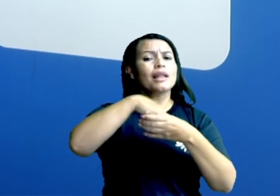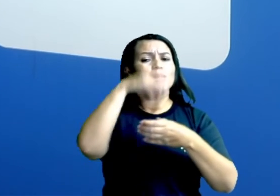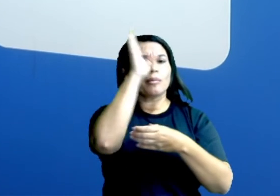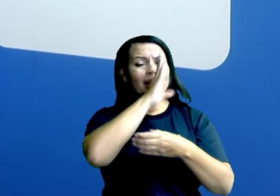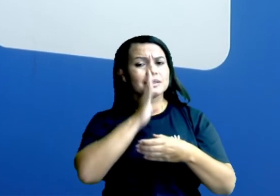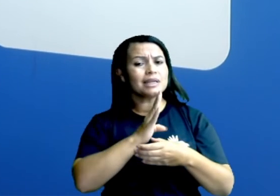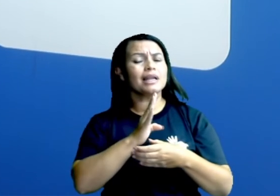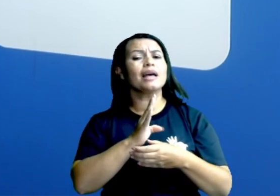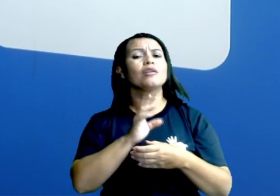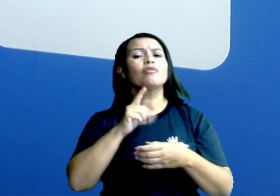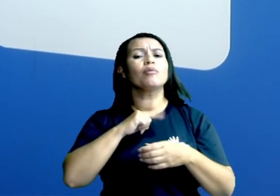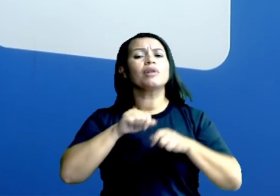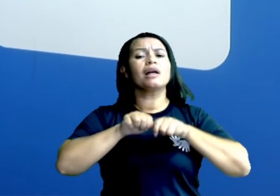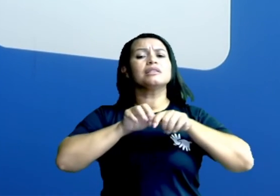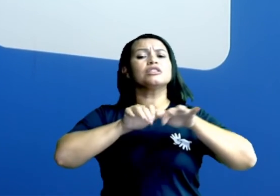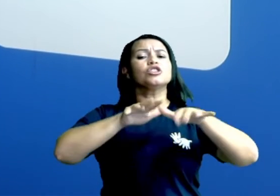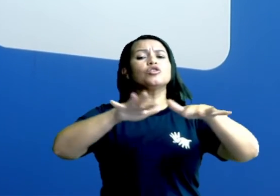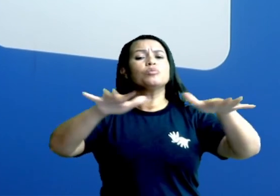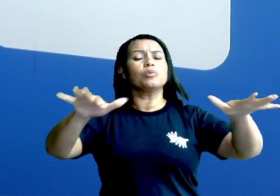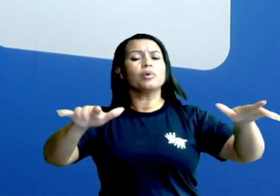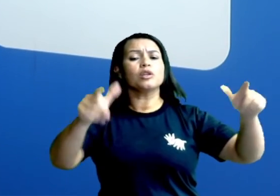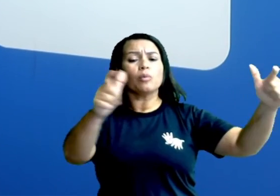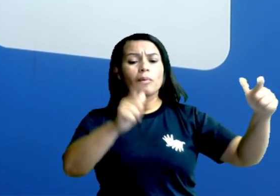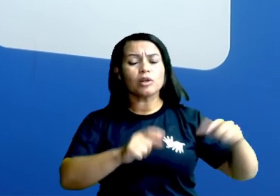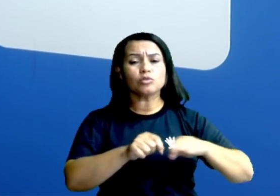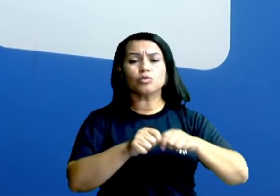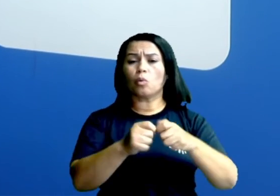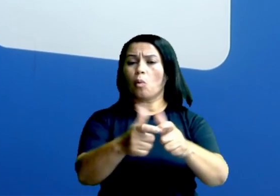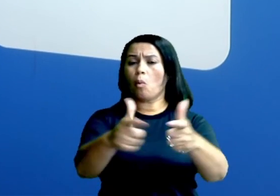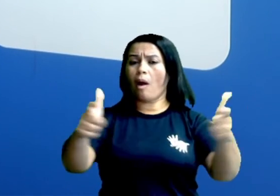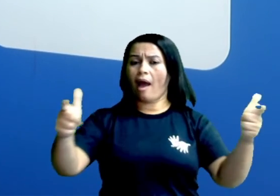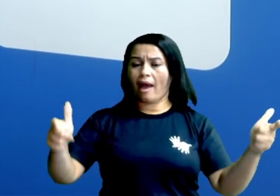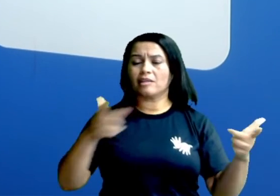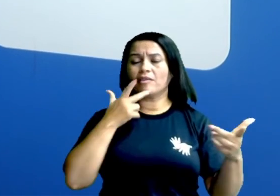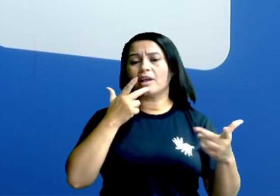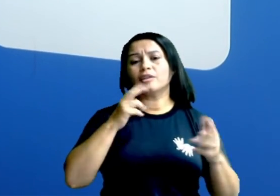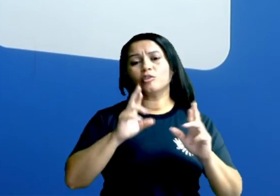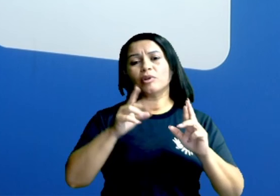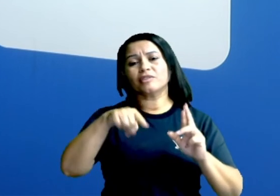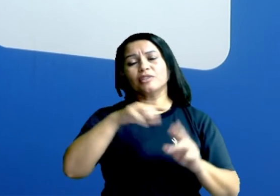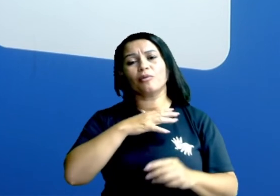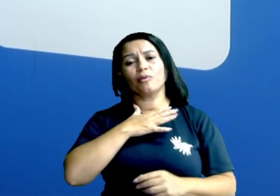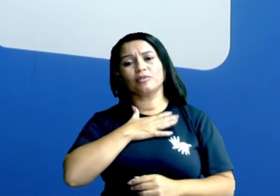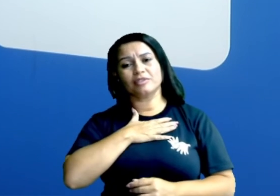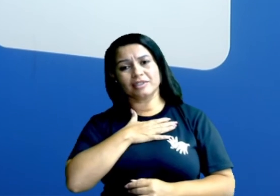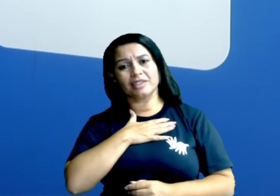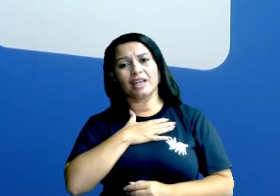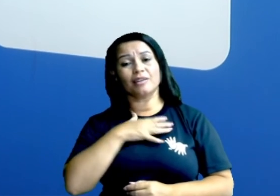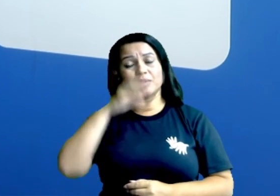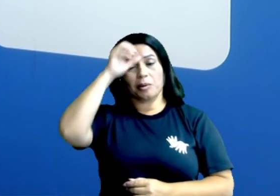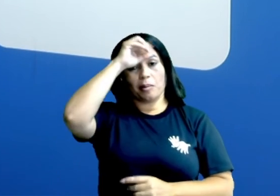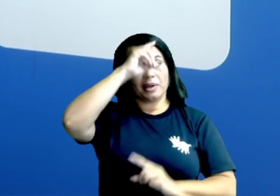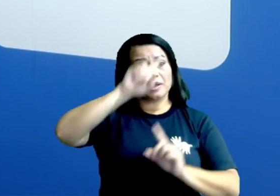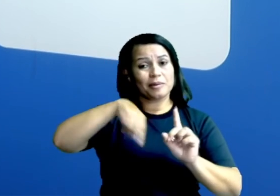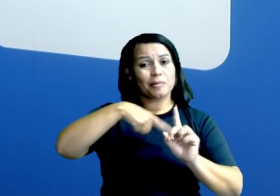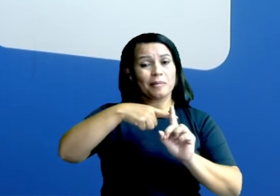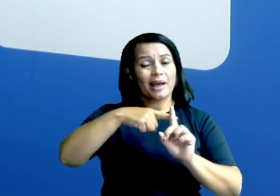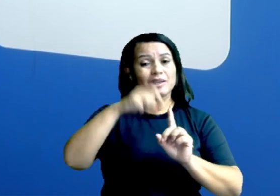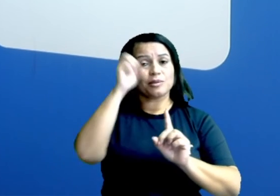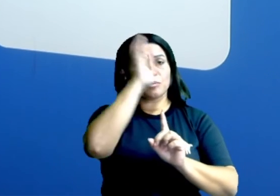exatamente distribuídos pelos vários domínios, né, que aqui a gente tratou, tá? Então, espero que vocês tenham gostado, tenham aprendido mais sobre o